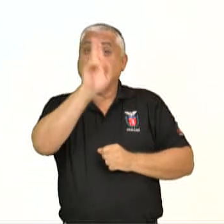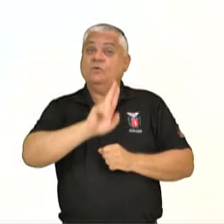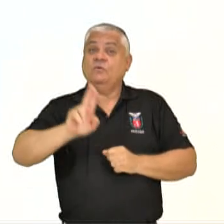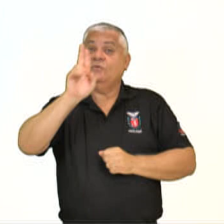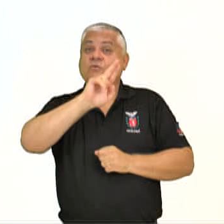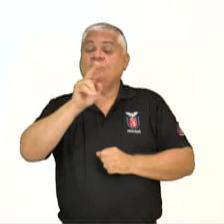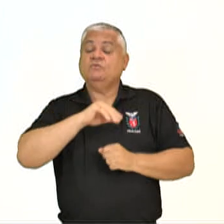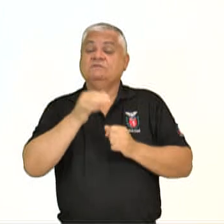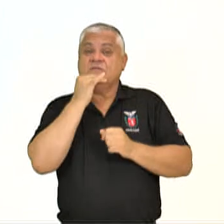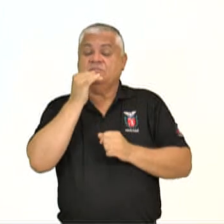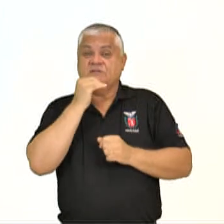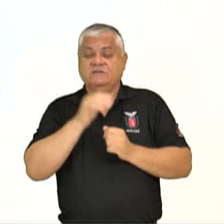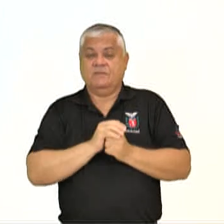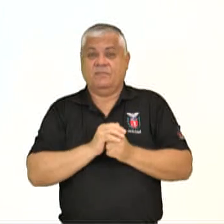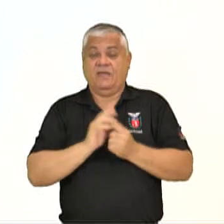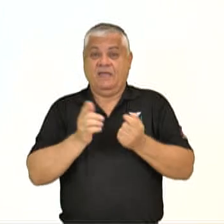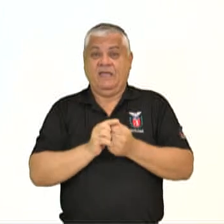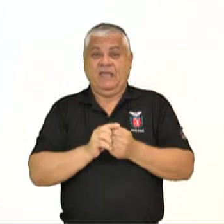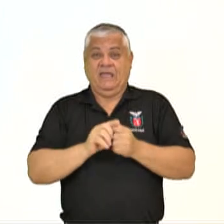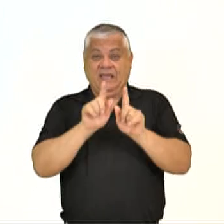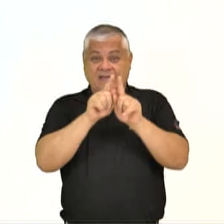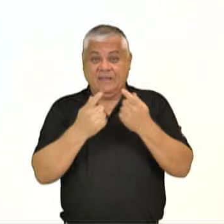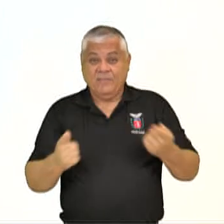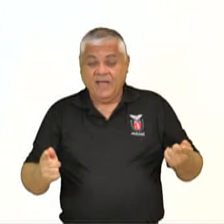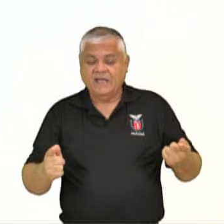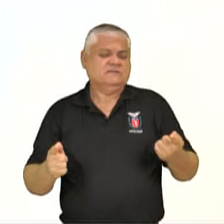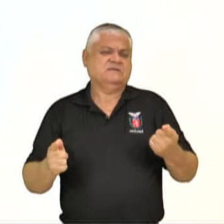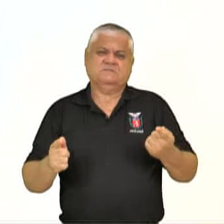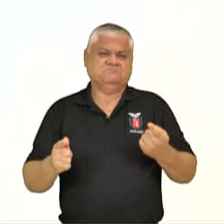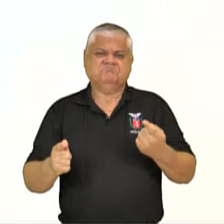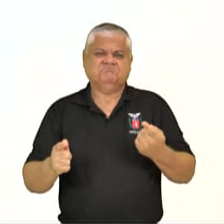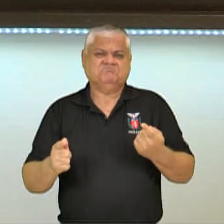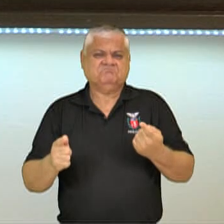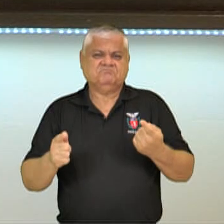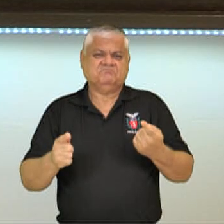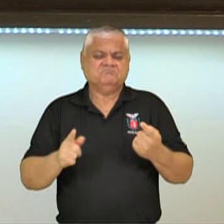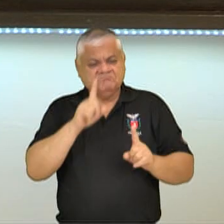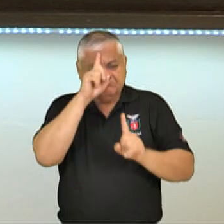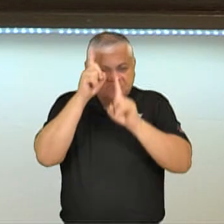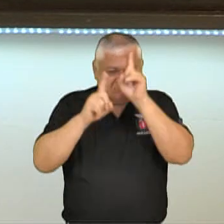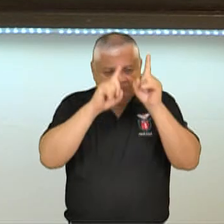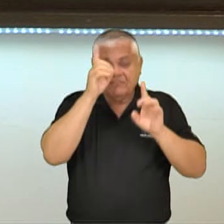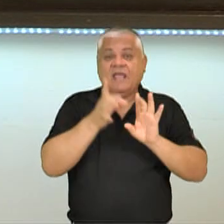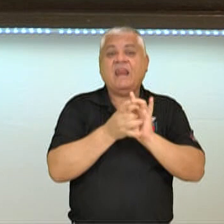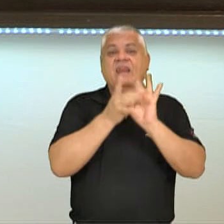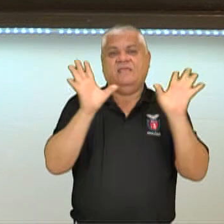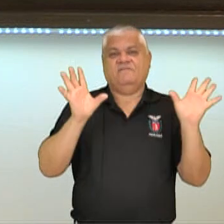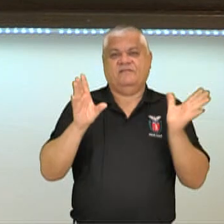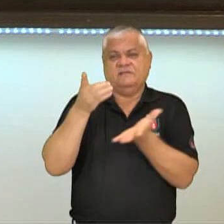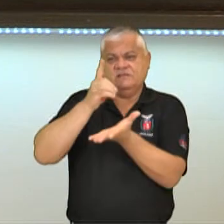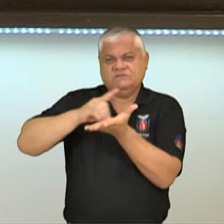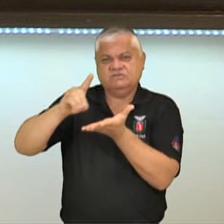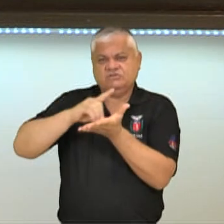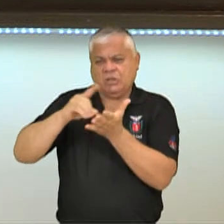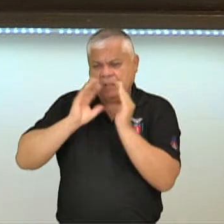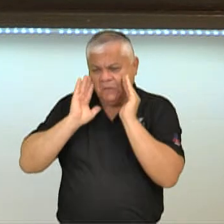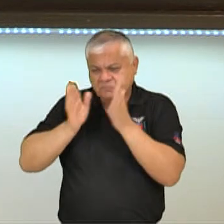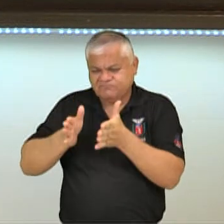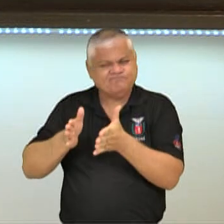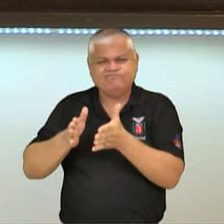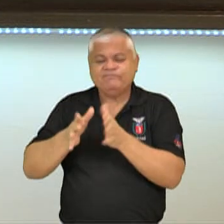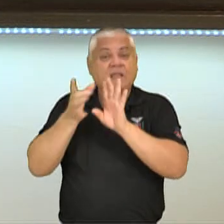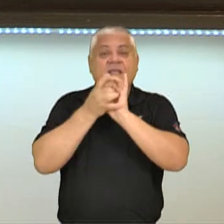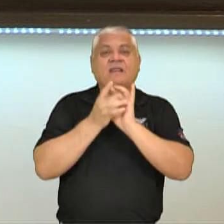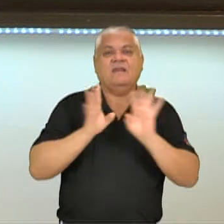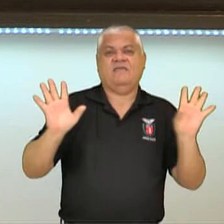estrutura gramatical ou do dicionário. Então, eu tenho ali uma separação entre o